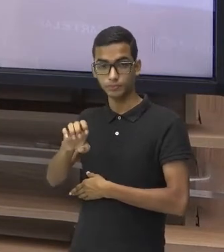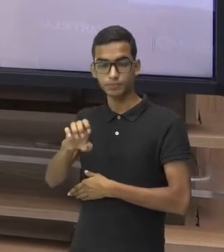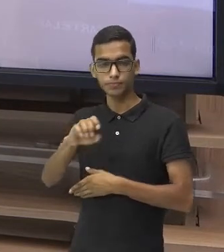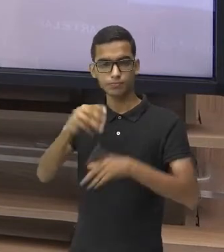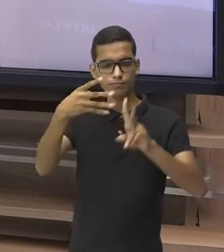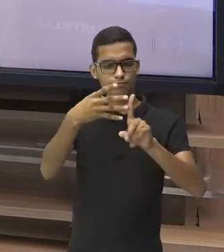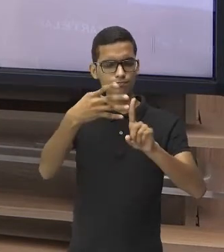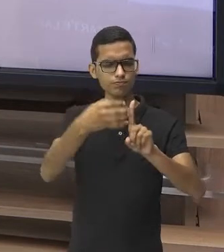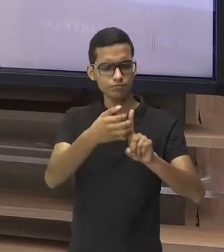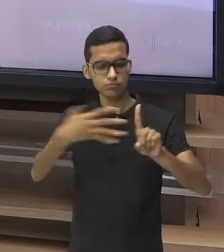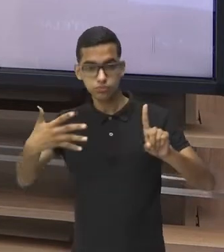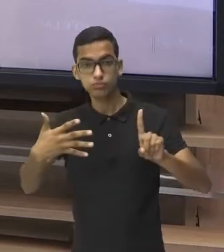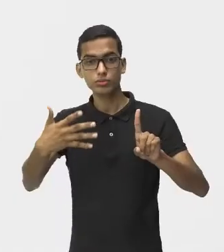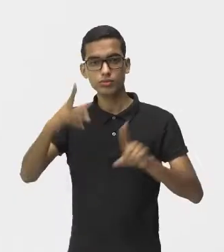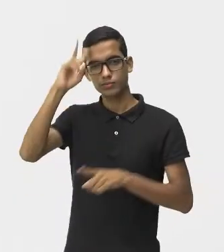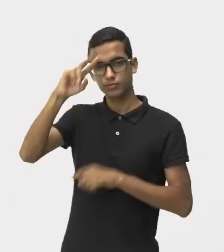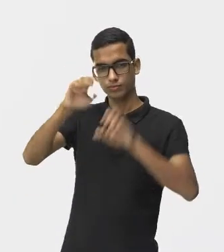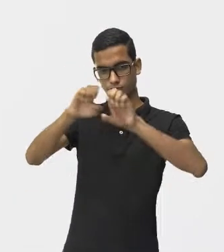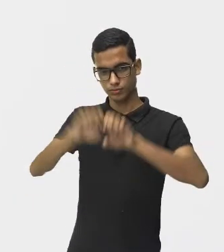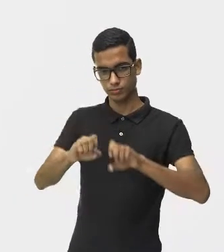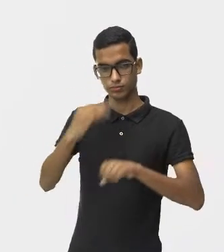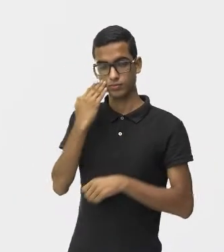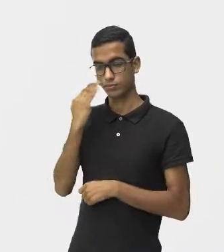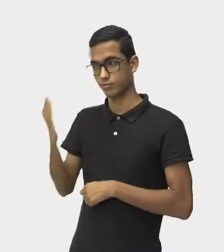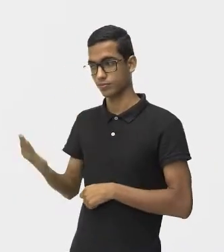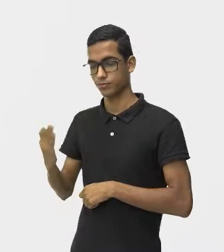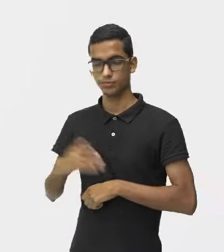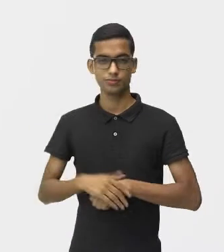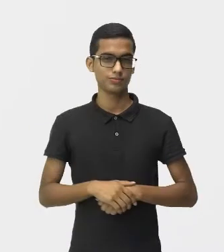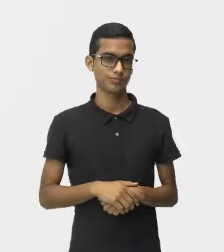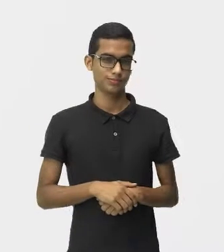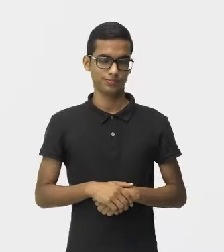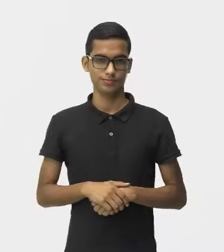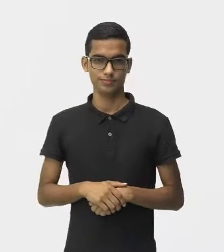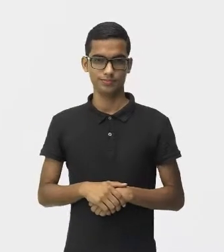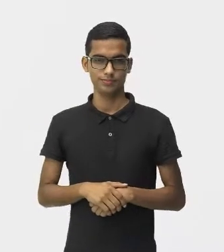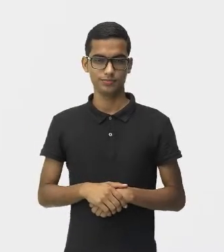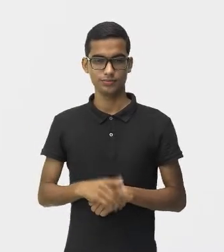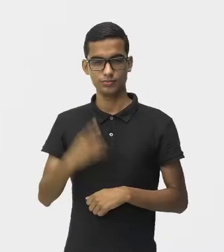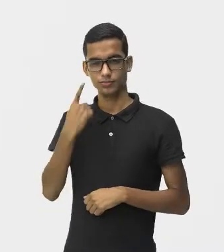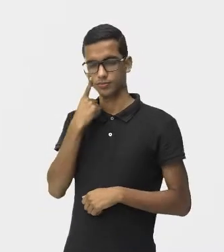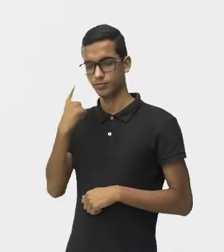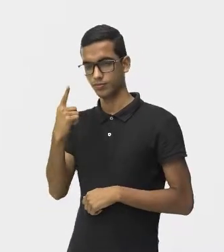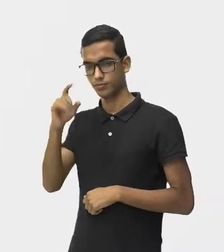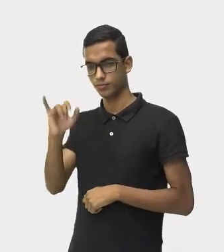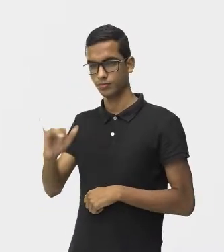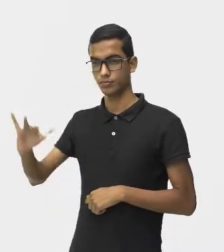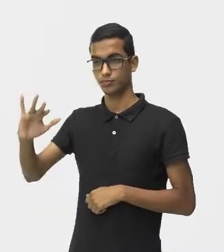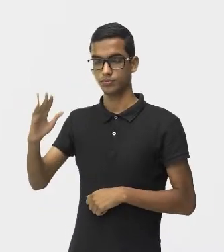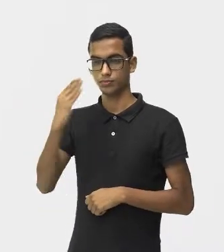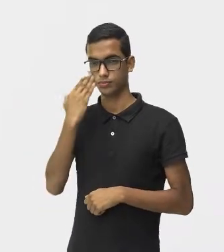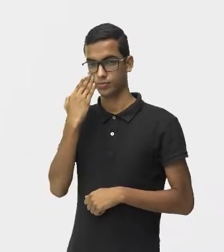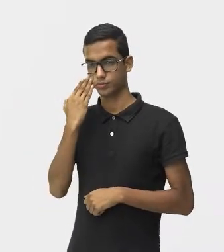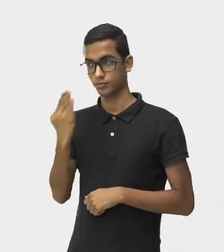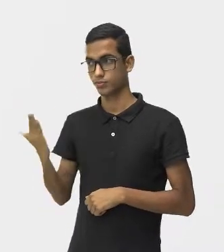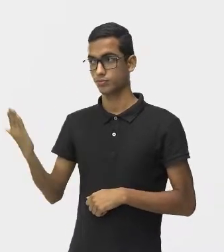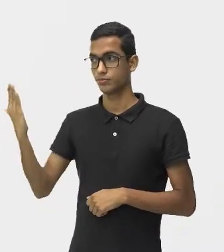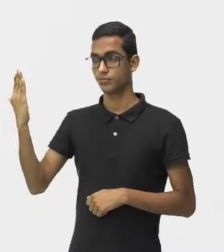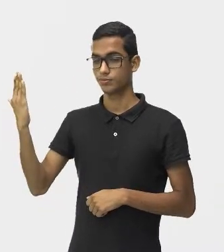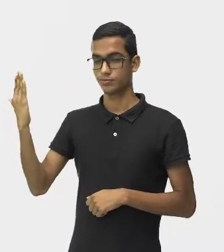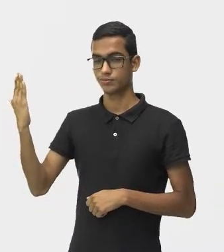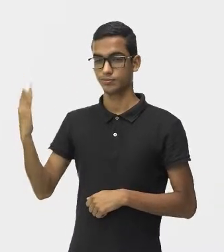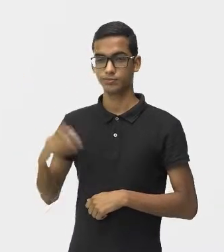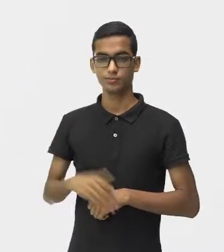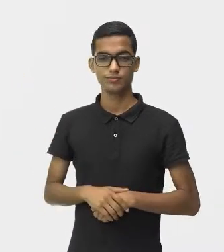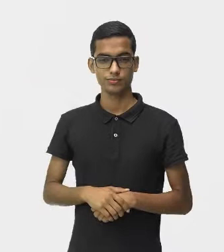Então vamos relembrar aí a sua estrutura. Olha só. A gente observa aqui uma imagem ao lado, né, que ela mostra pra